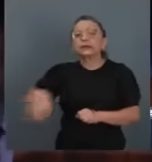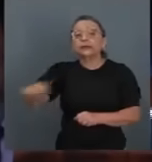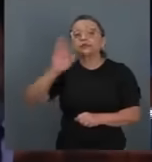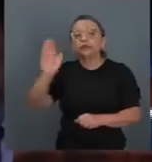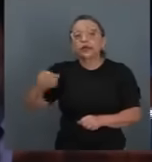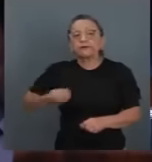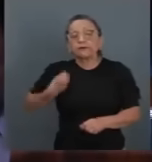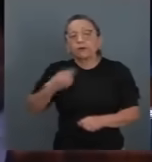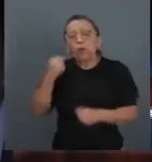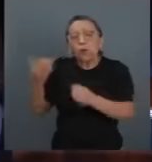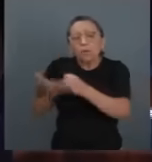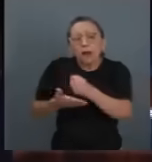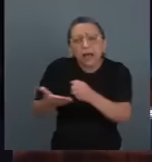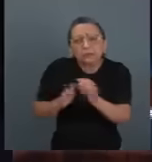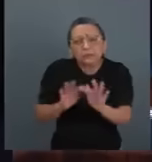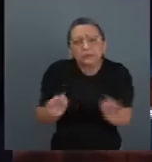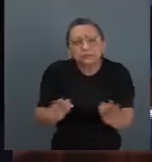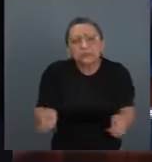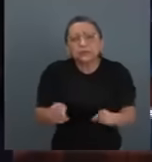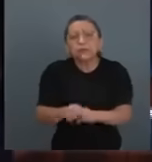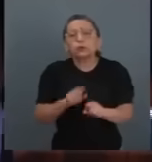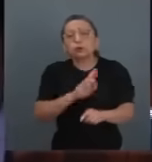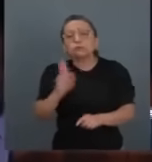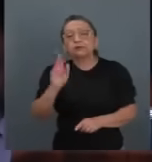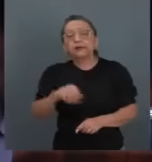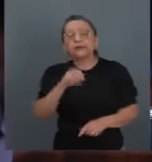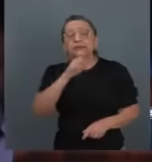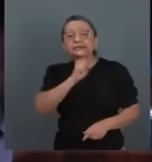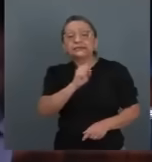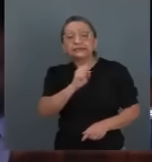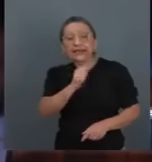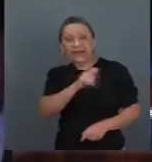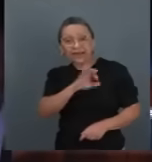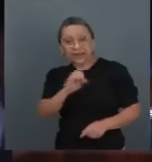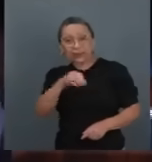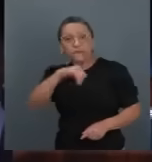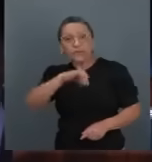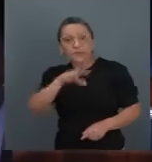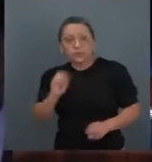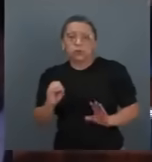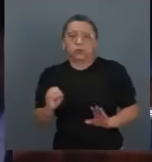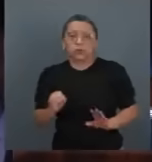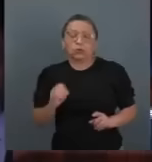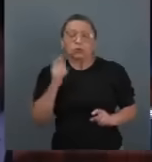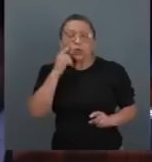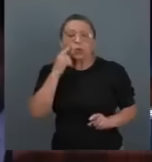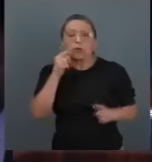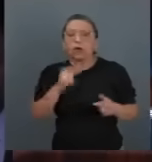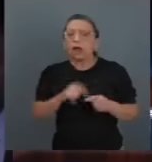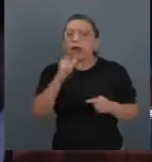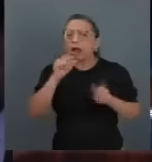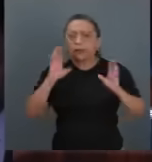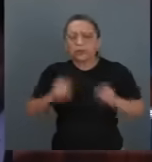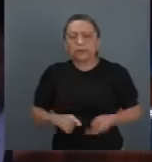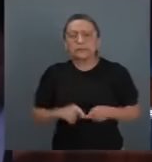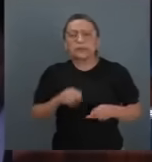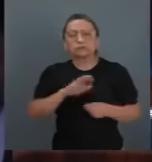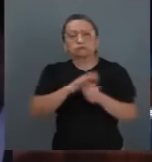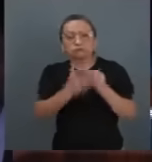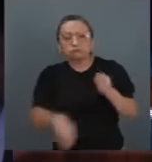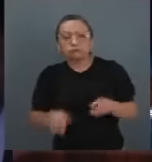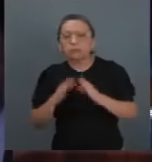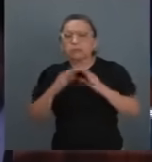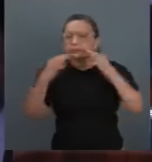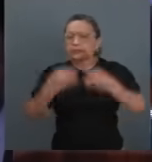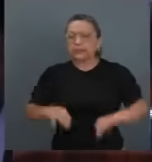com o básico do básico, e o nome já diz: salário mínimo. Água potável, esgoto tratado, moradia decente,